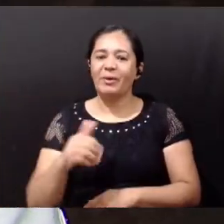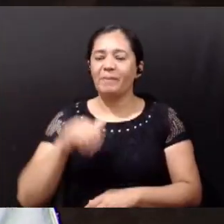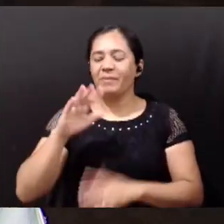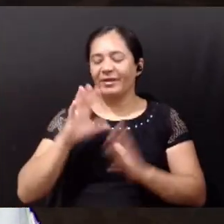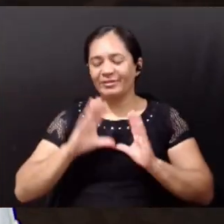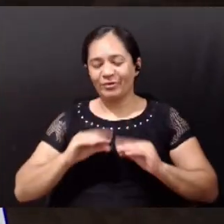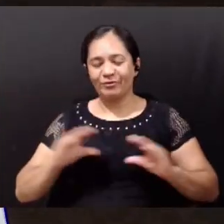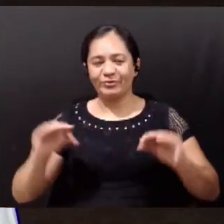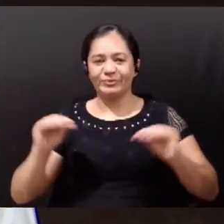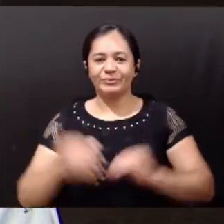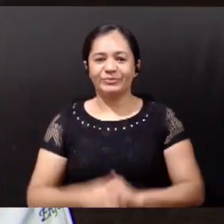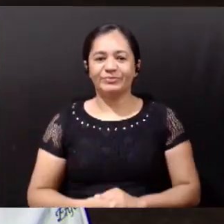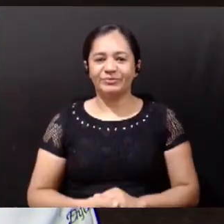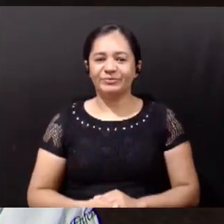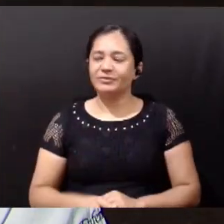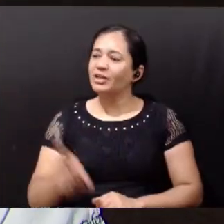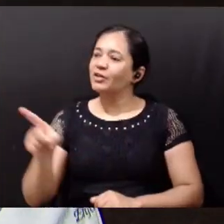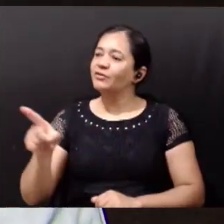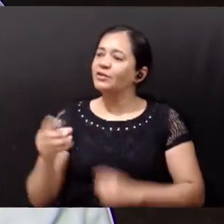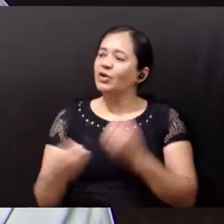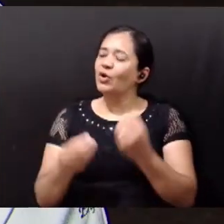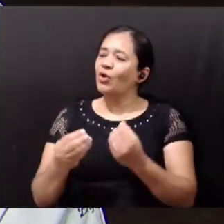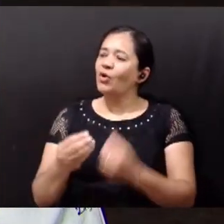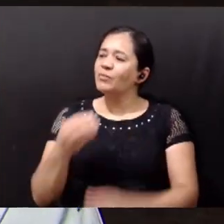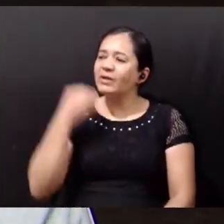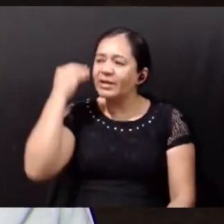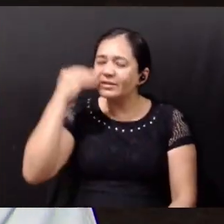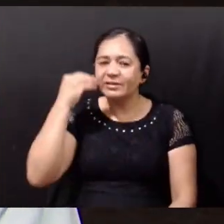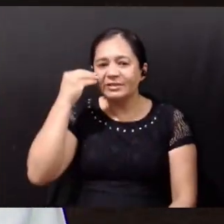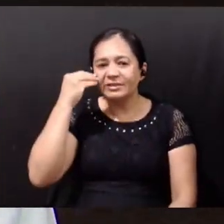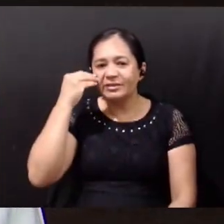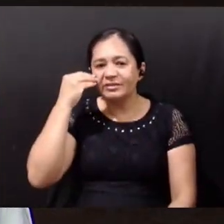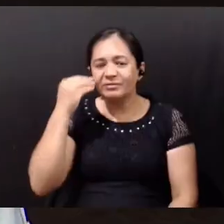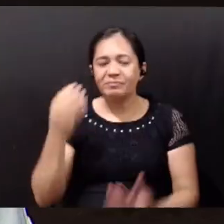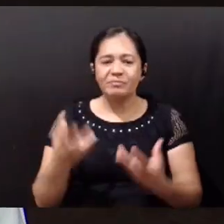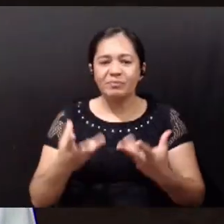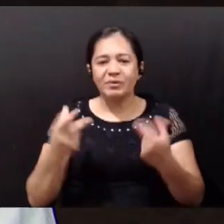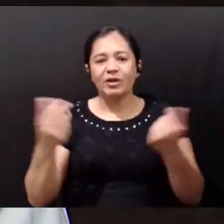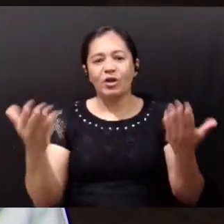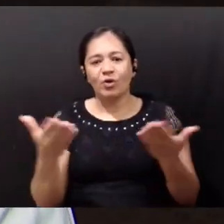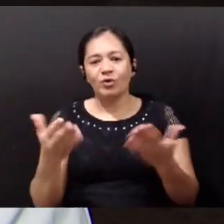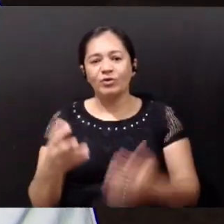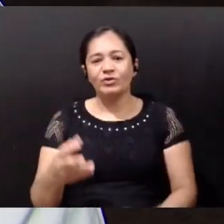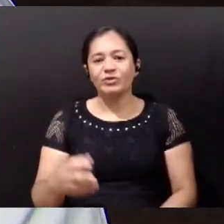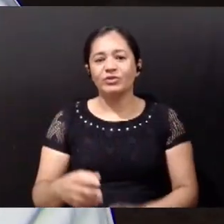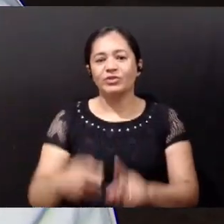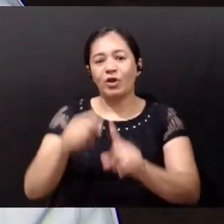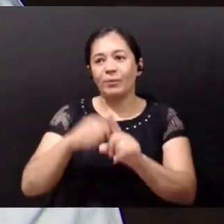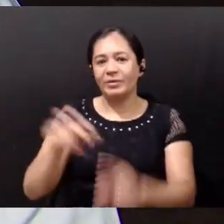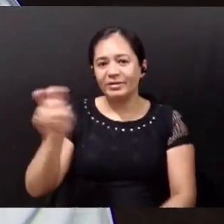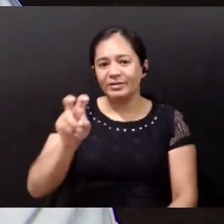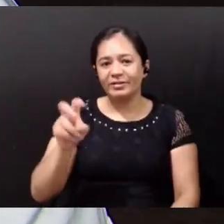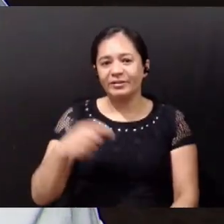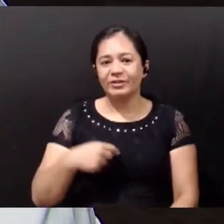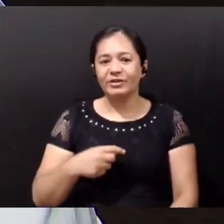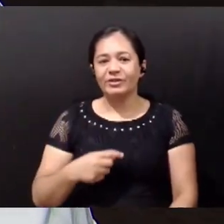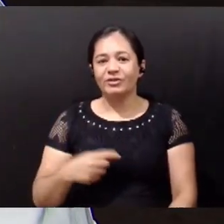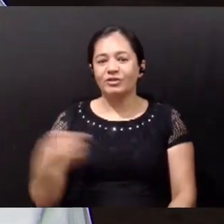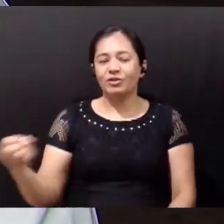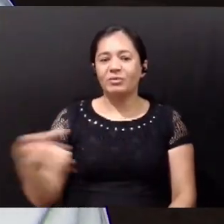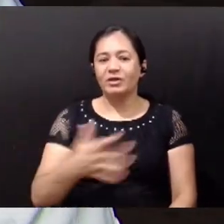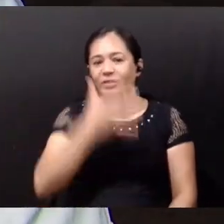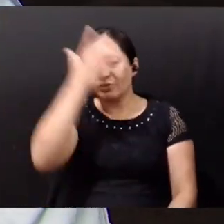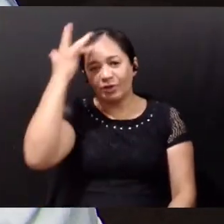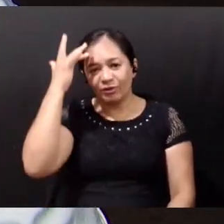E você, como tem sido essa experiência? Incrível, hoje é o 5º mês que a gente vem e eu falei que eu sou uma nova pessoa, acho que todo mundo,